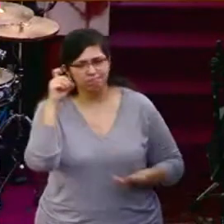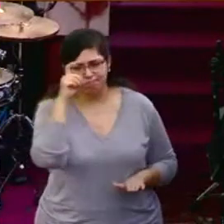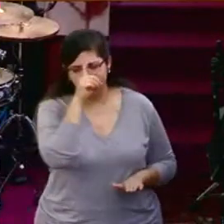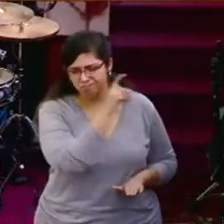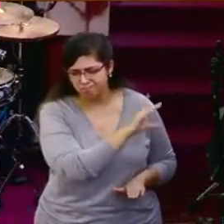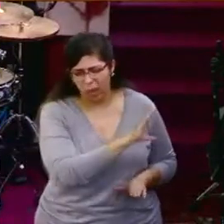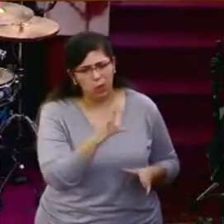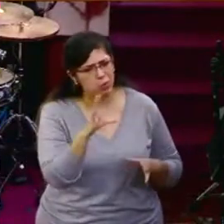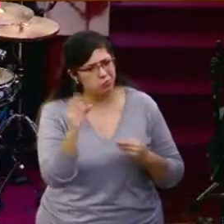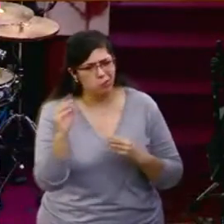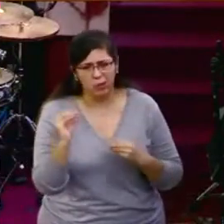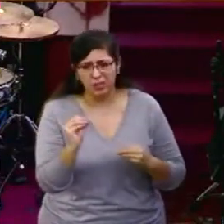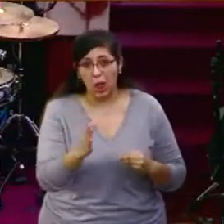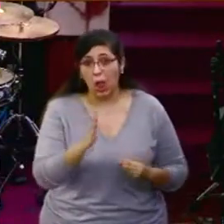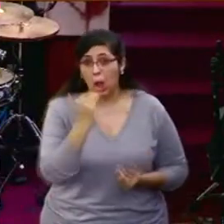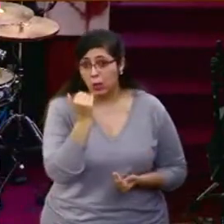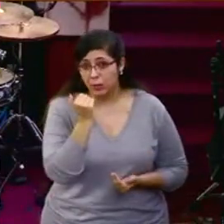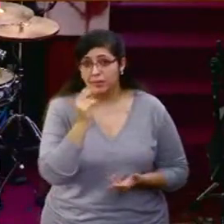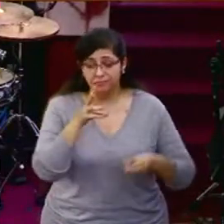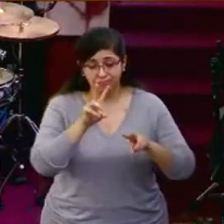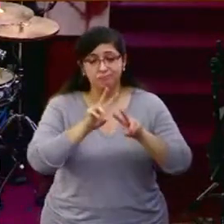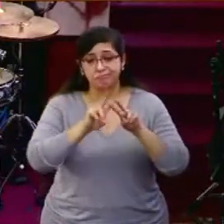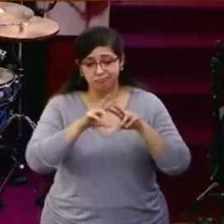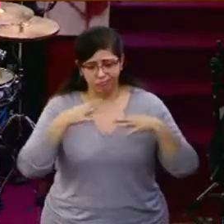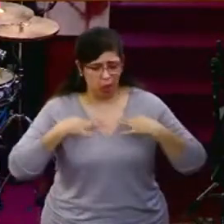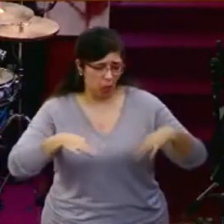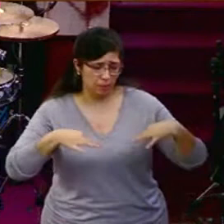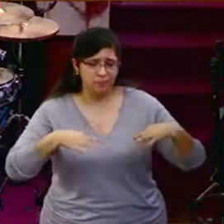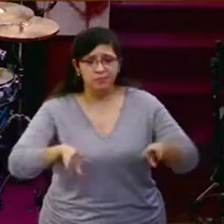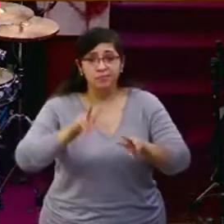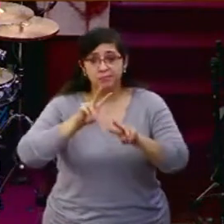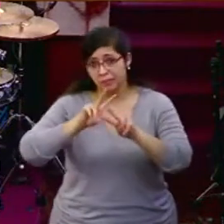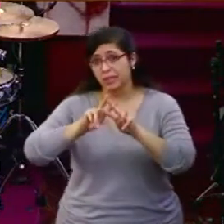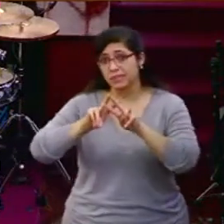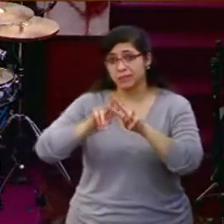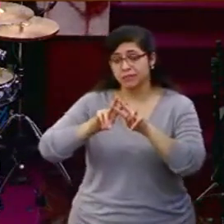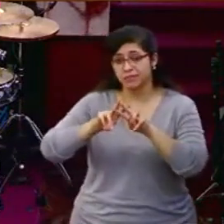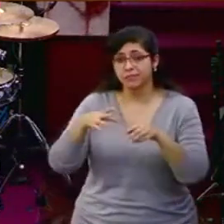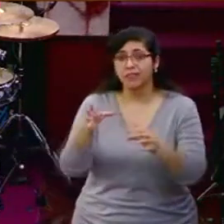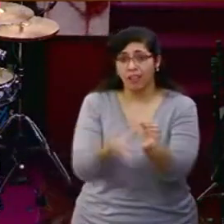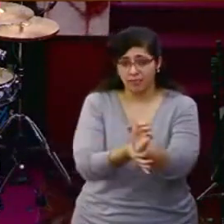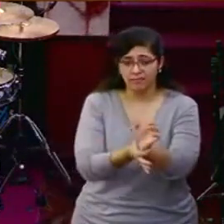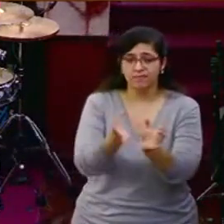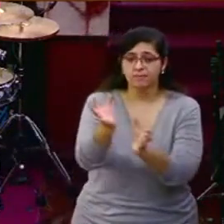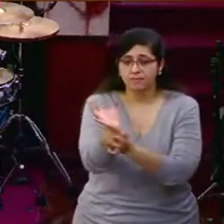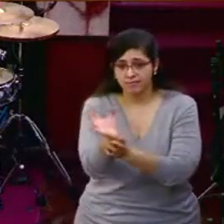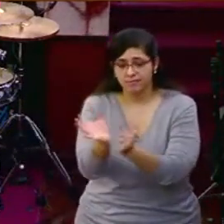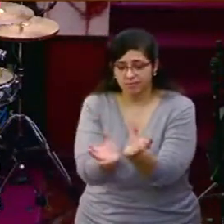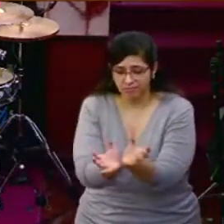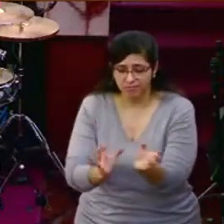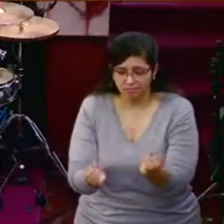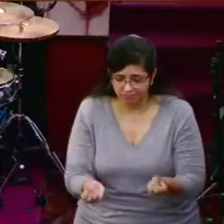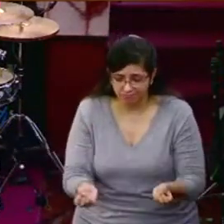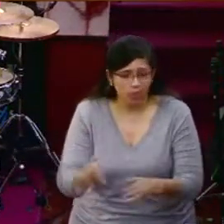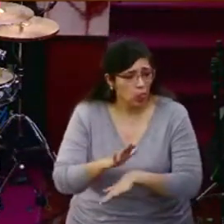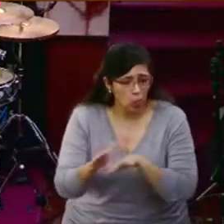ele continua comendo a comida da prisão vestindo as roupas da prisão com os as algemas ou as coisas próprias